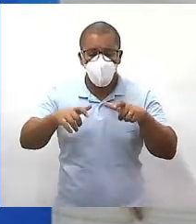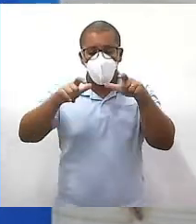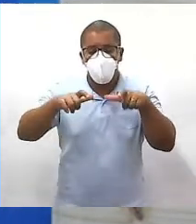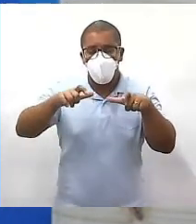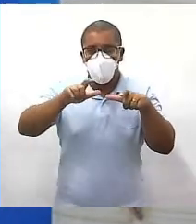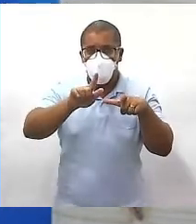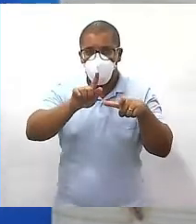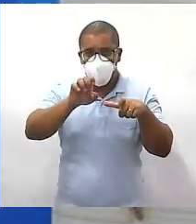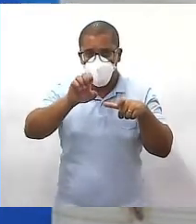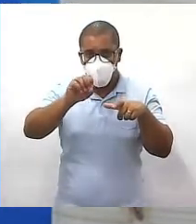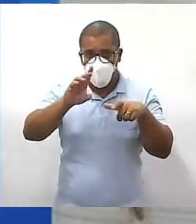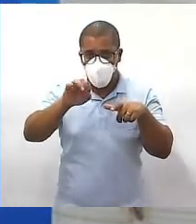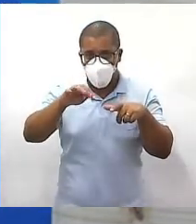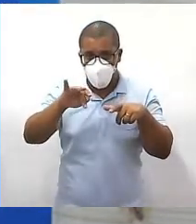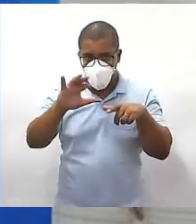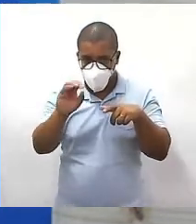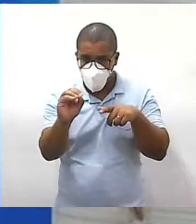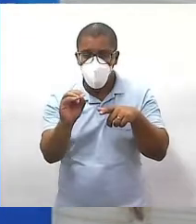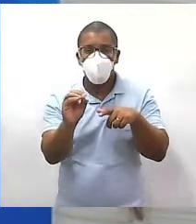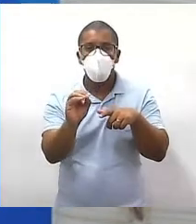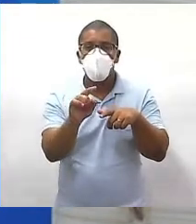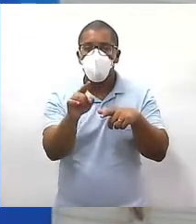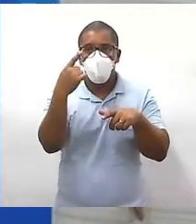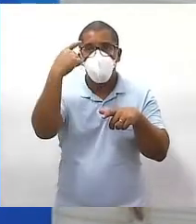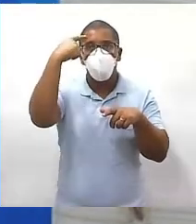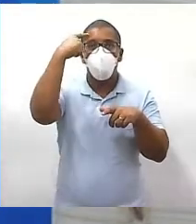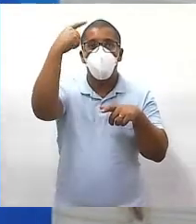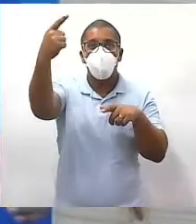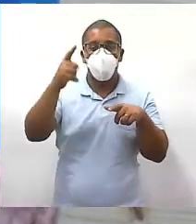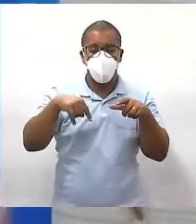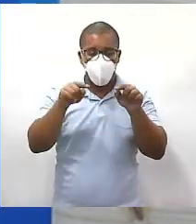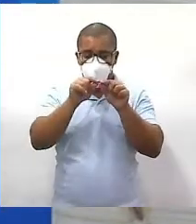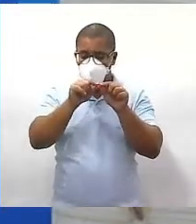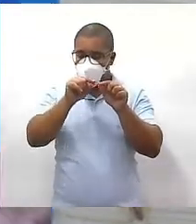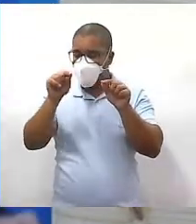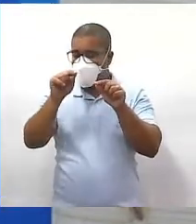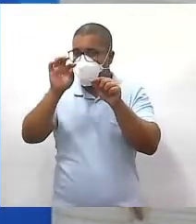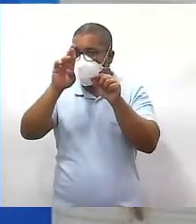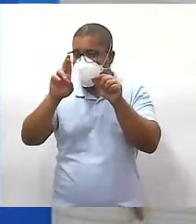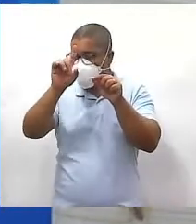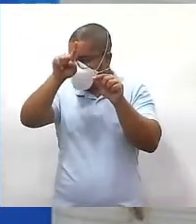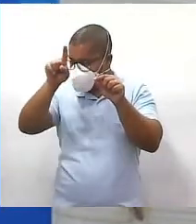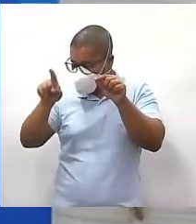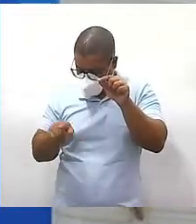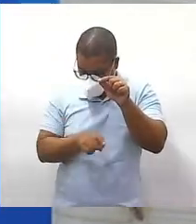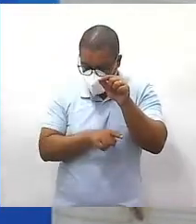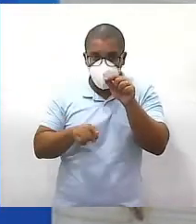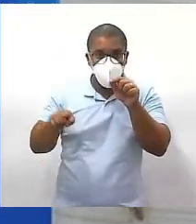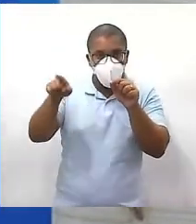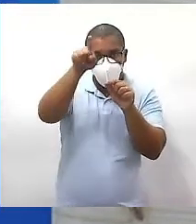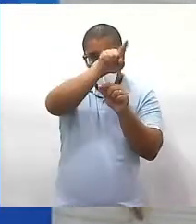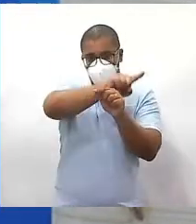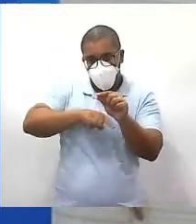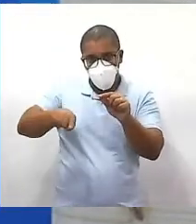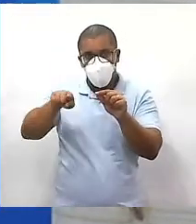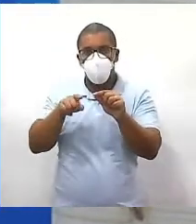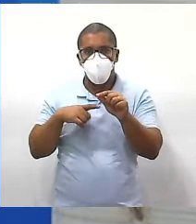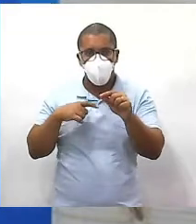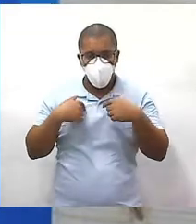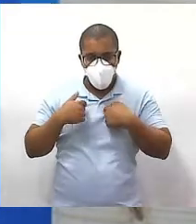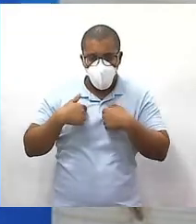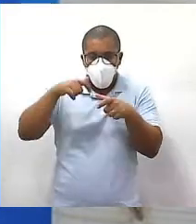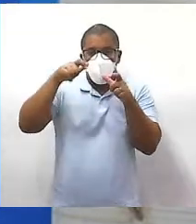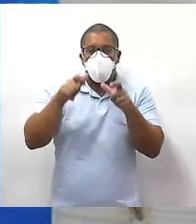lugar geométrico, lembra disso? É o lugar, é o contorno, é onde eu me situo. Então, por exemplo, o meu